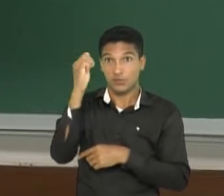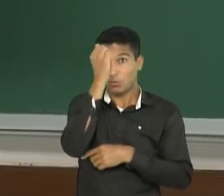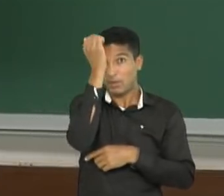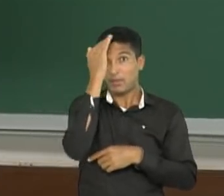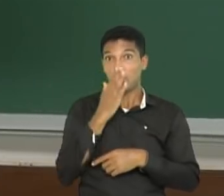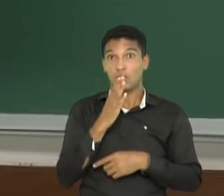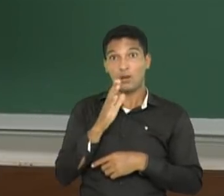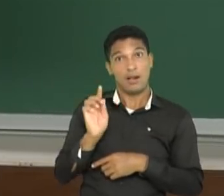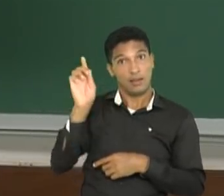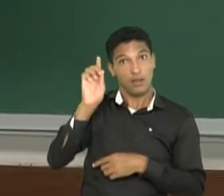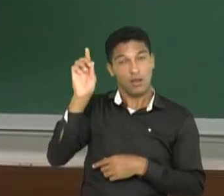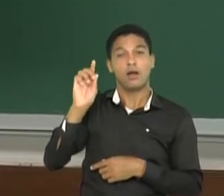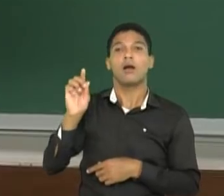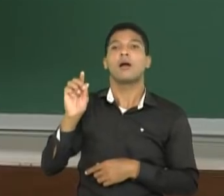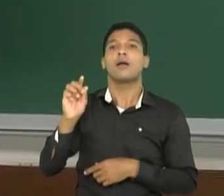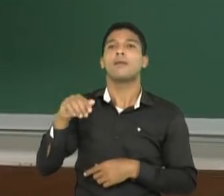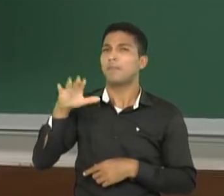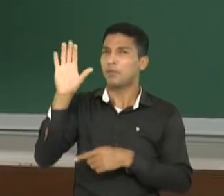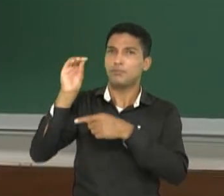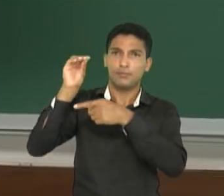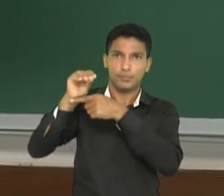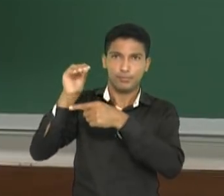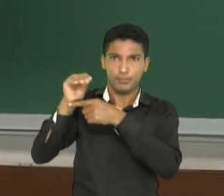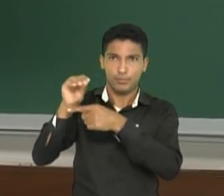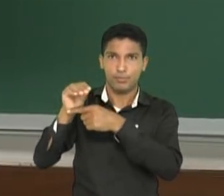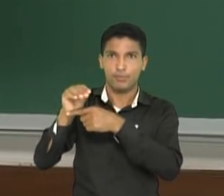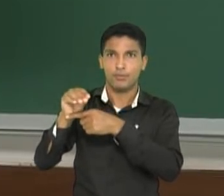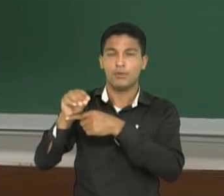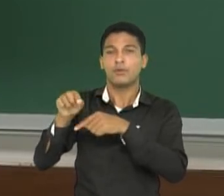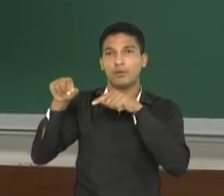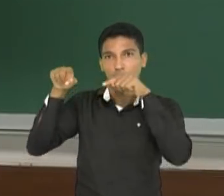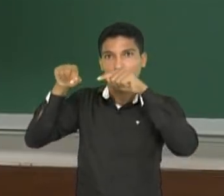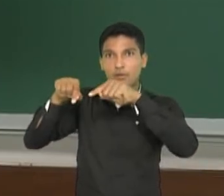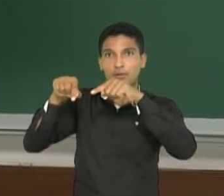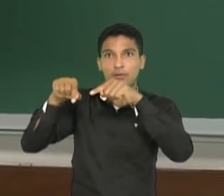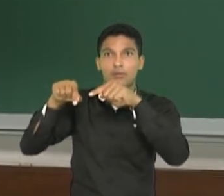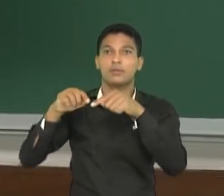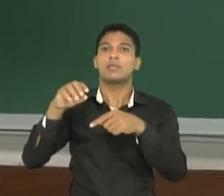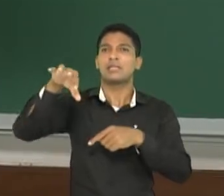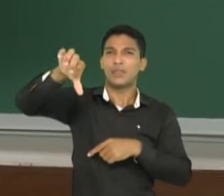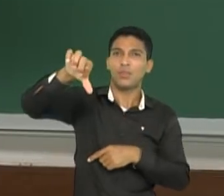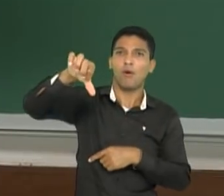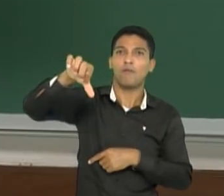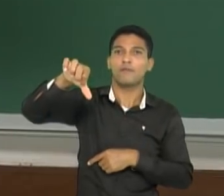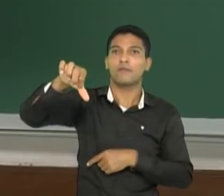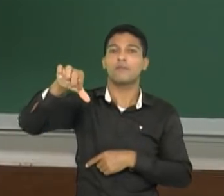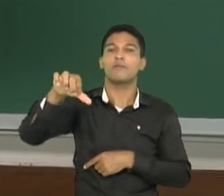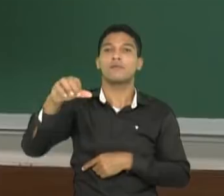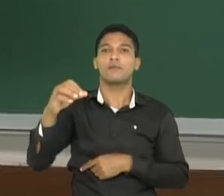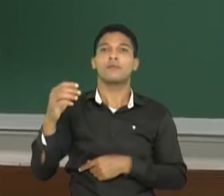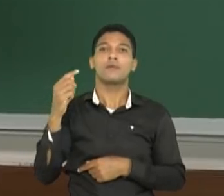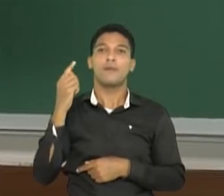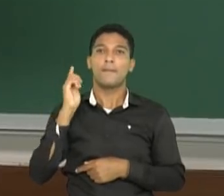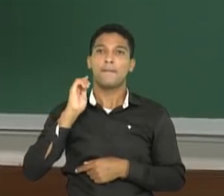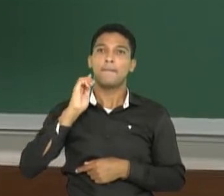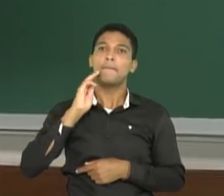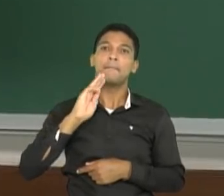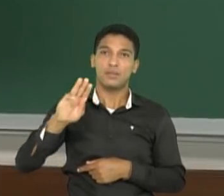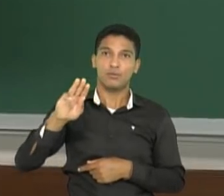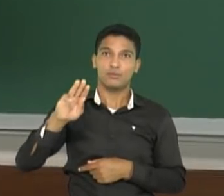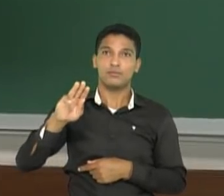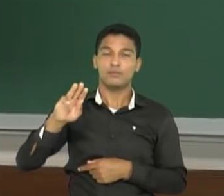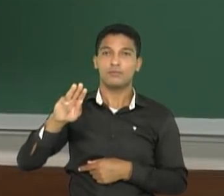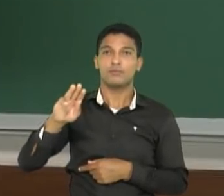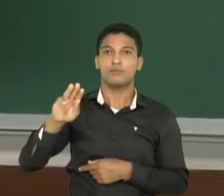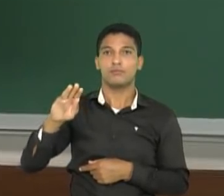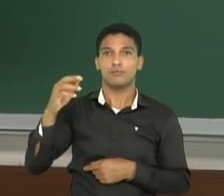maior área com criação de caprinos é na região Nordeste. Então nós vamos ter ali mais de 9 milhões de animais que são criados nessa região